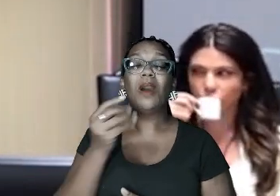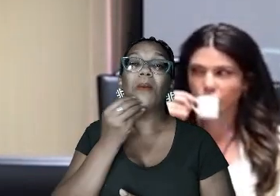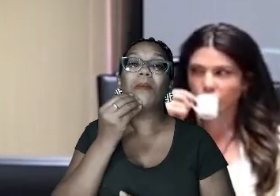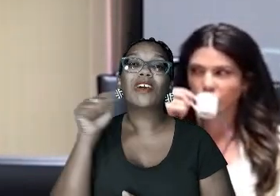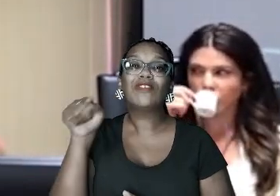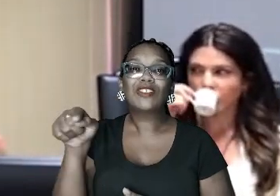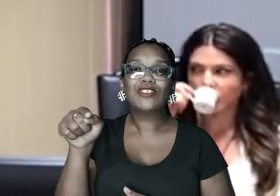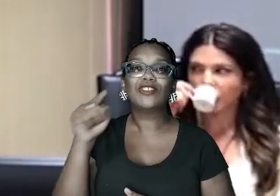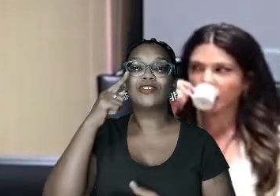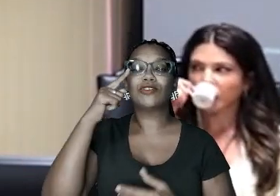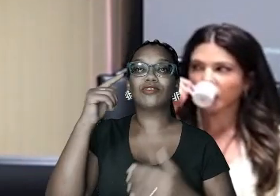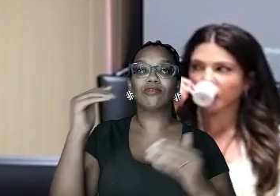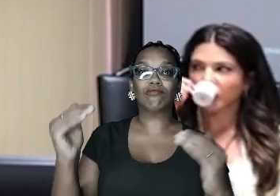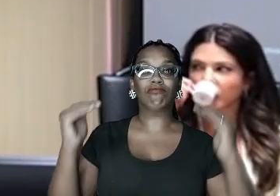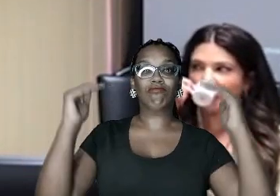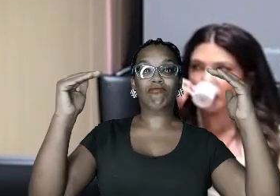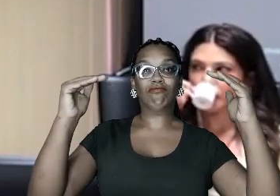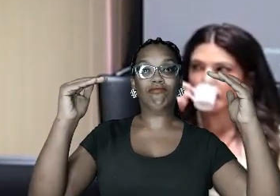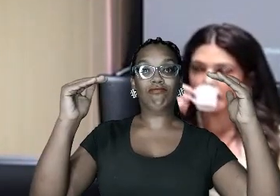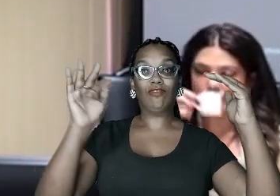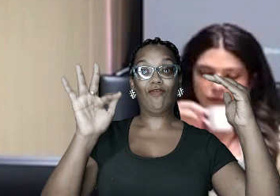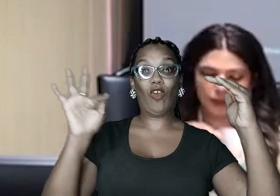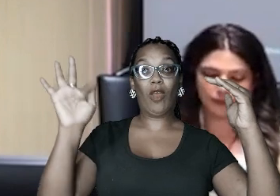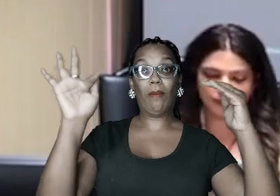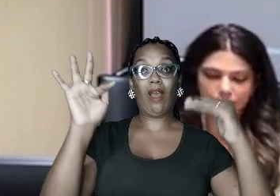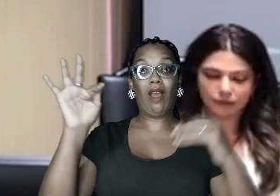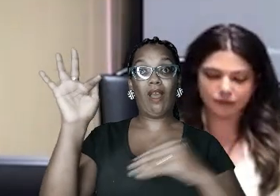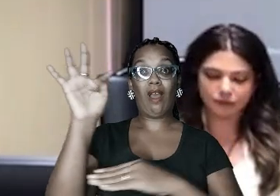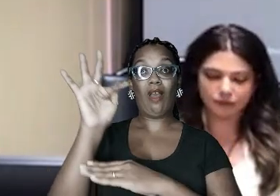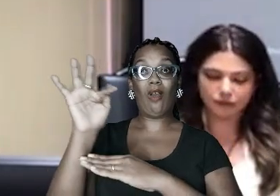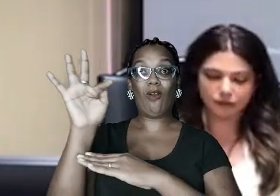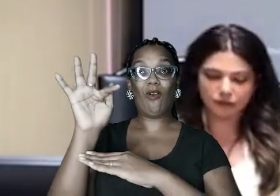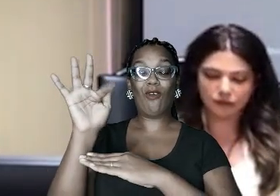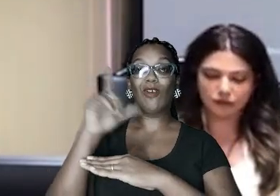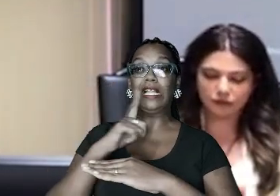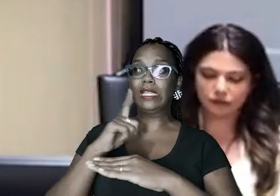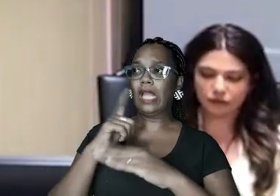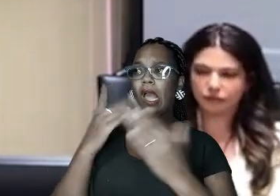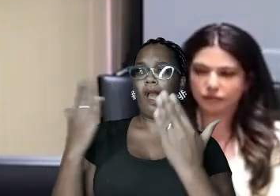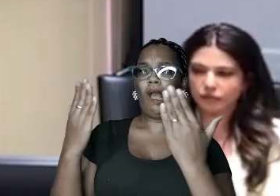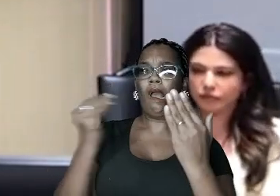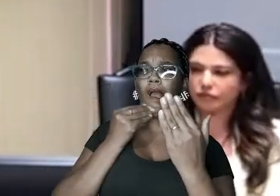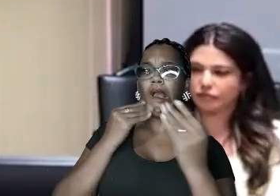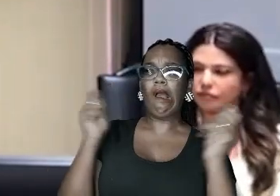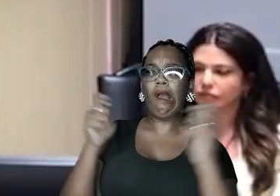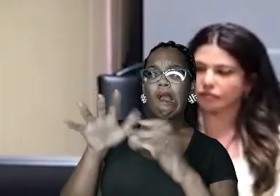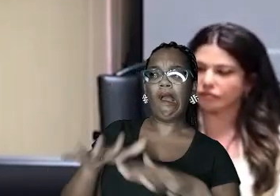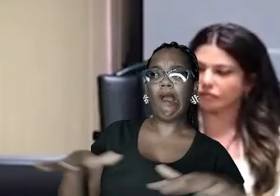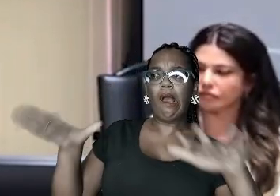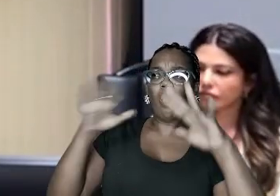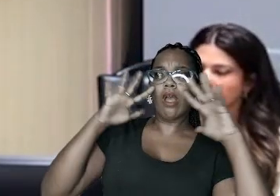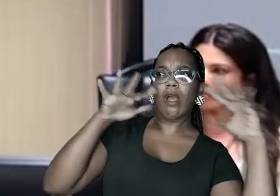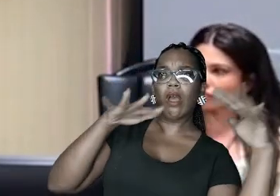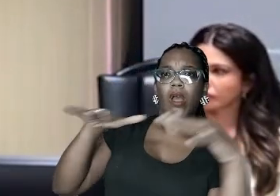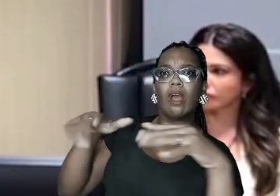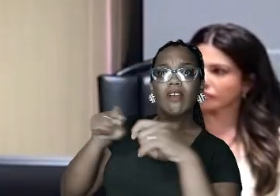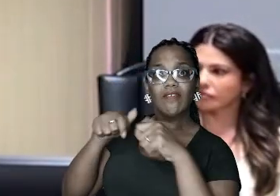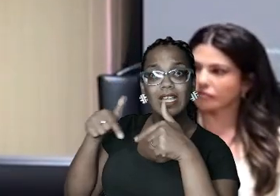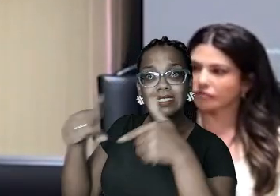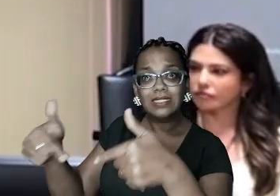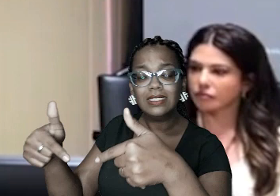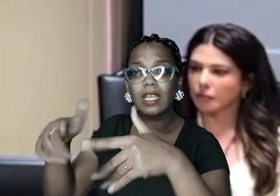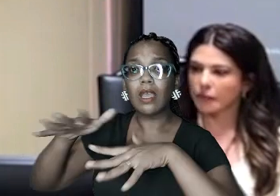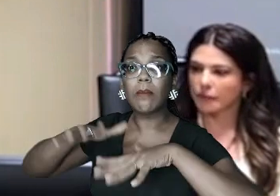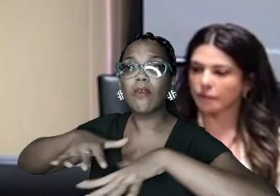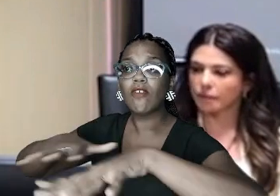verdade aquilo que está previsto ali formaliza da condição de visibilidade da previsibilidade Para